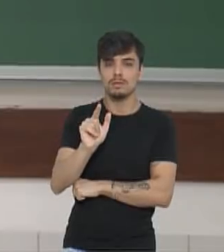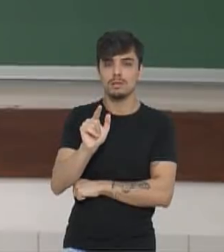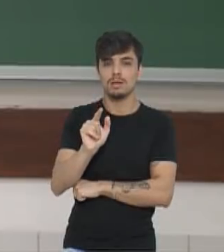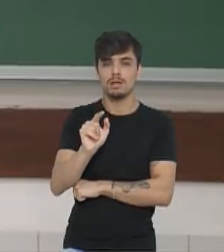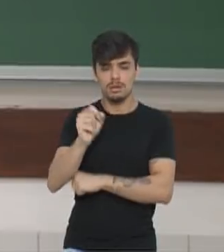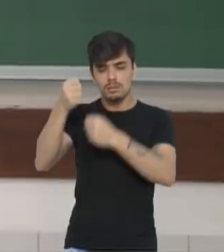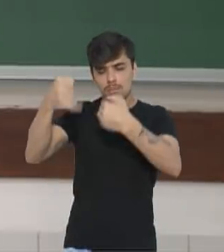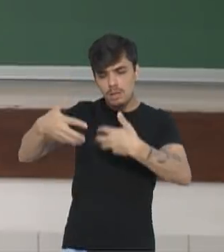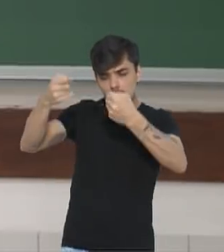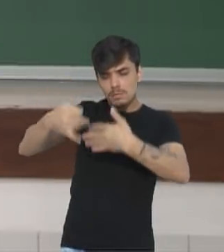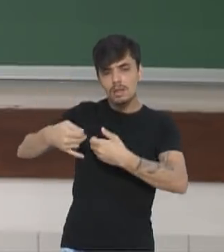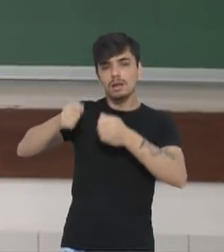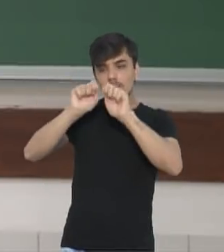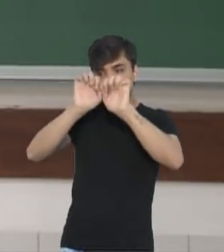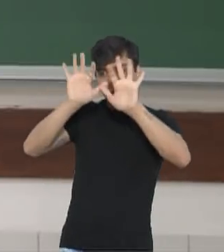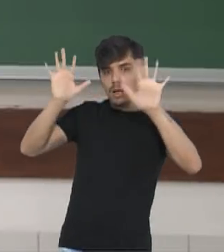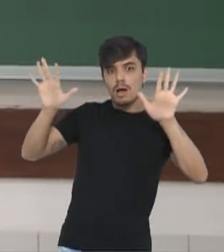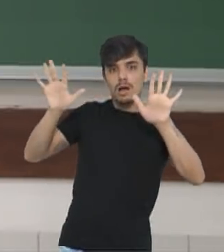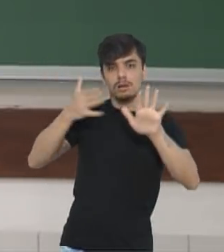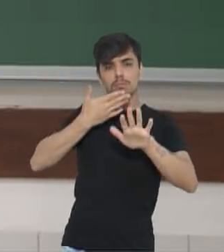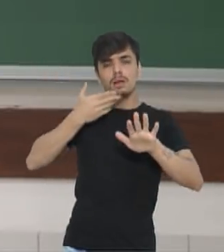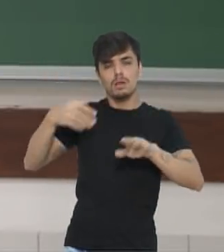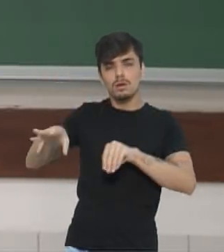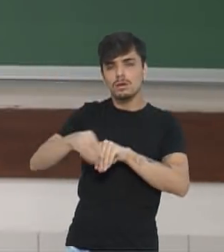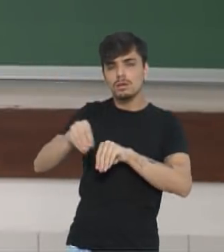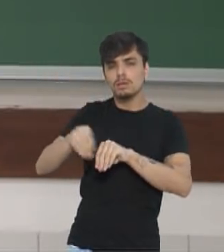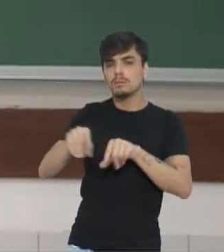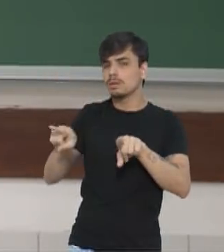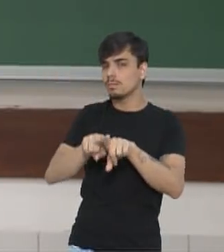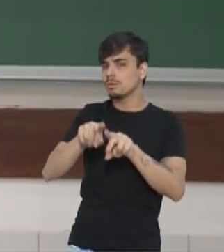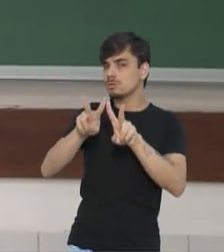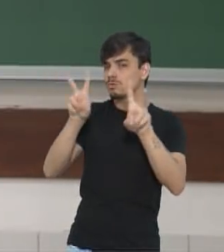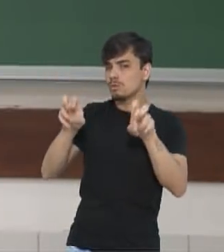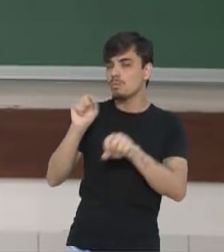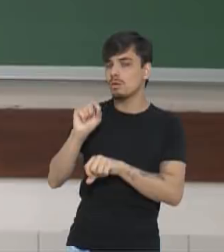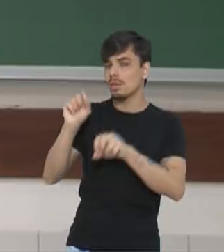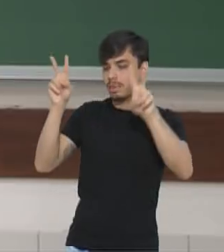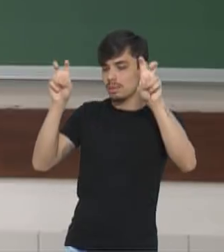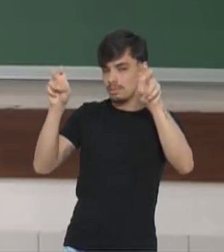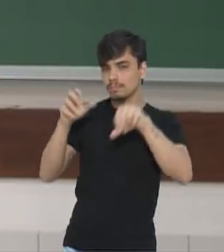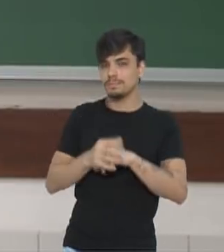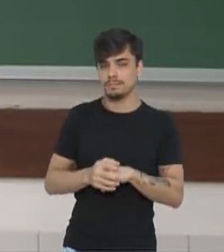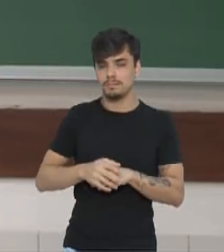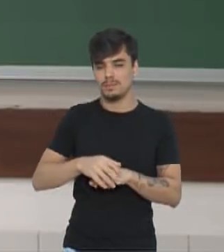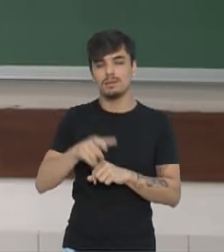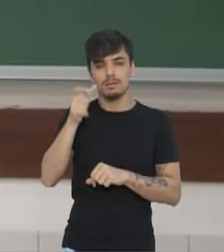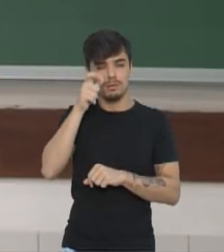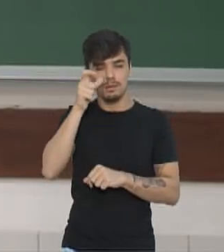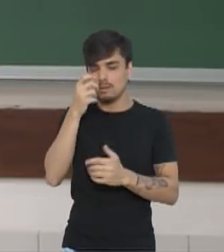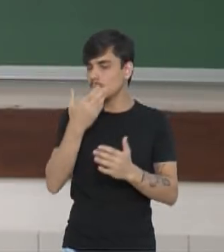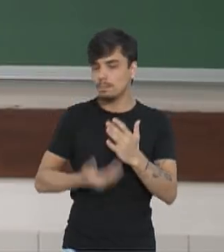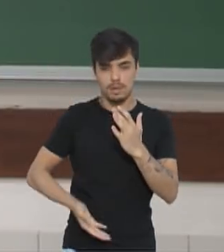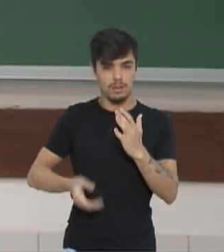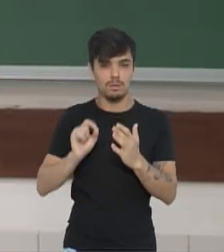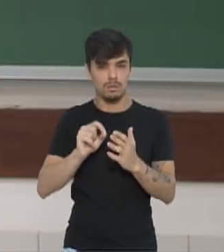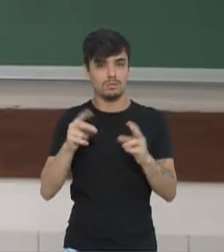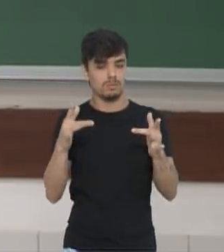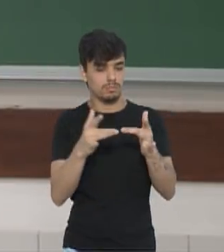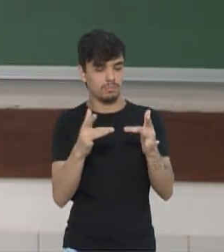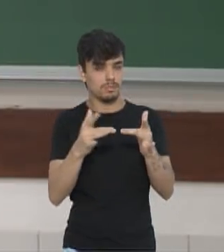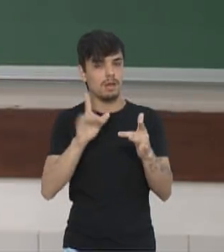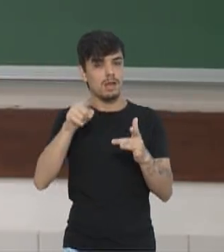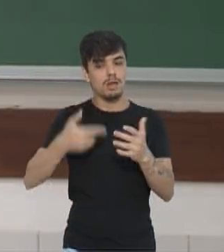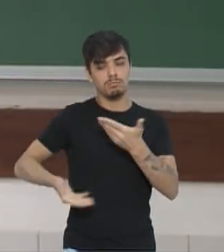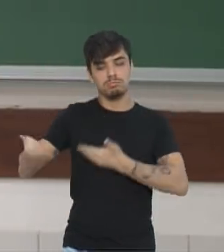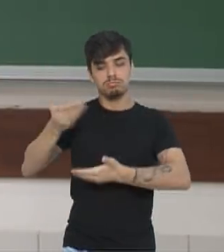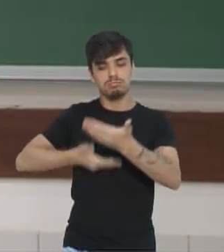maiores explicações, maiores conhecimentos sobre o assunto. Nunca deixe de se interessar nesse contato, é muito grande essa relação